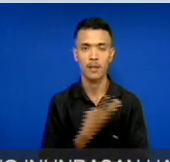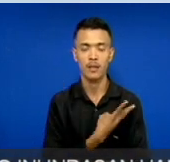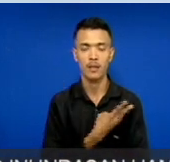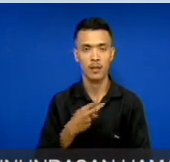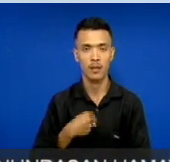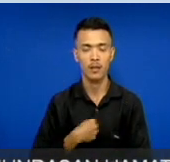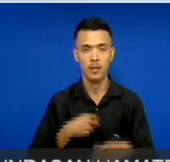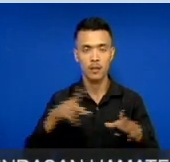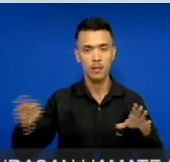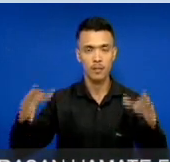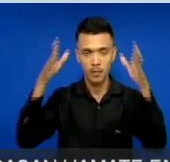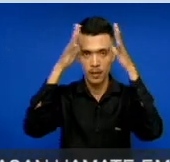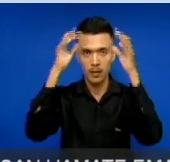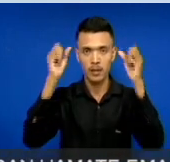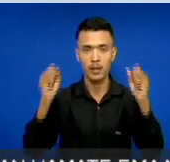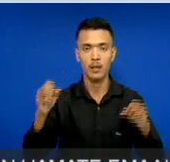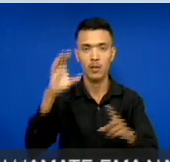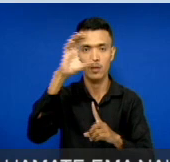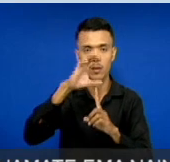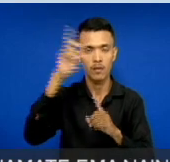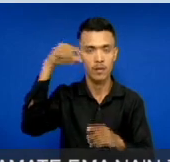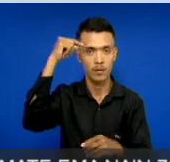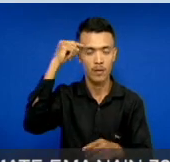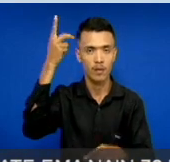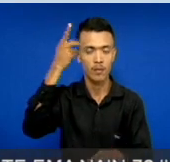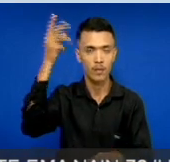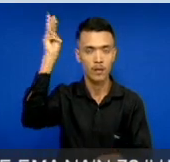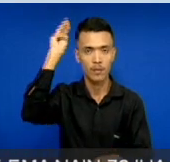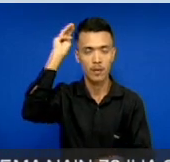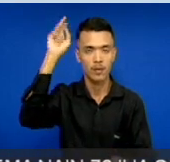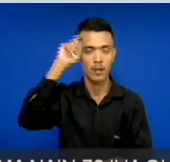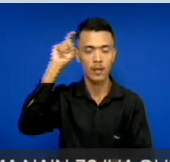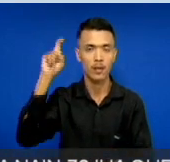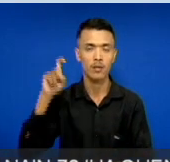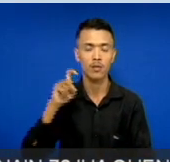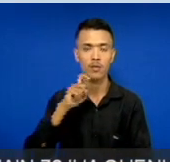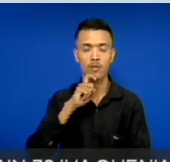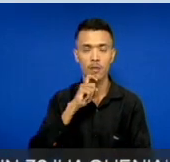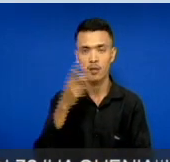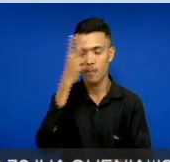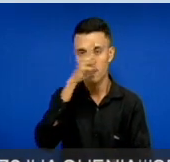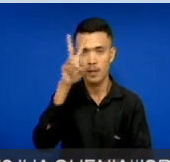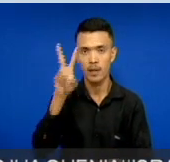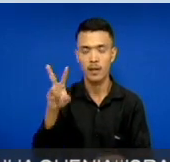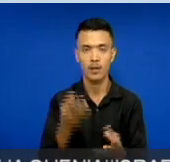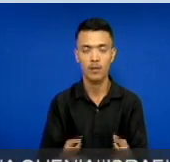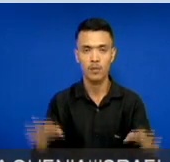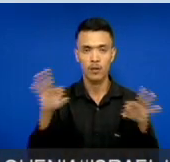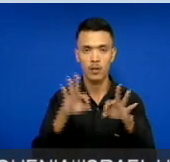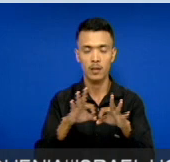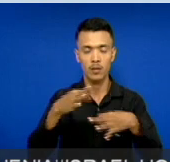a presidência da República, chefe do governo, primeiro-ministro Cairo Alexandre Guzmão, haré a importância